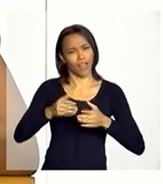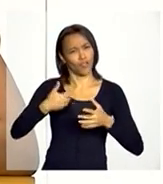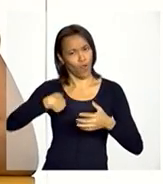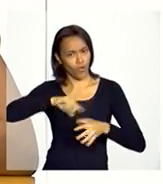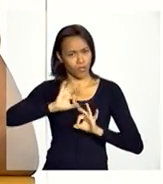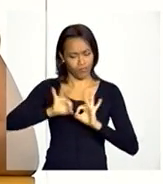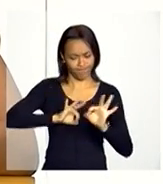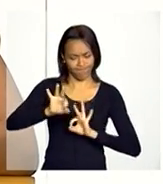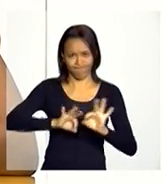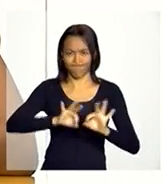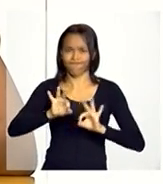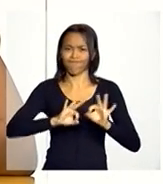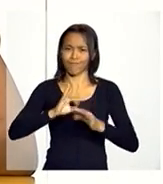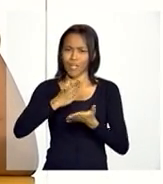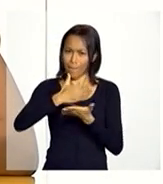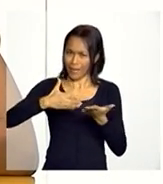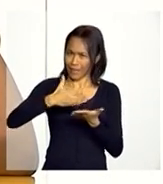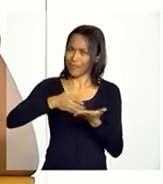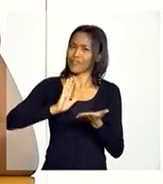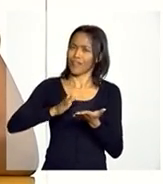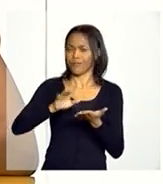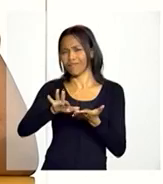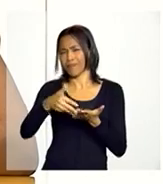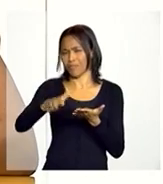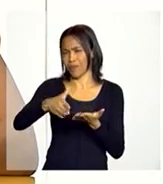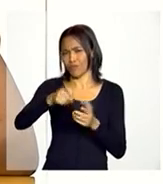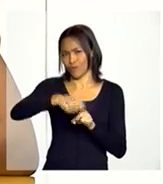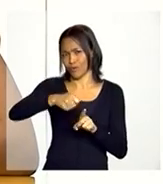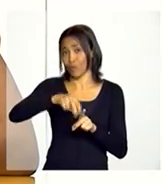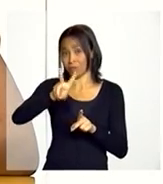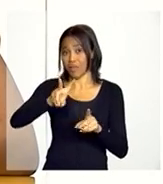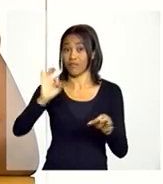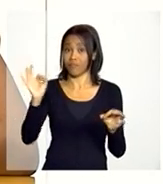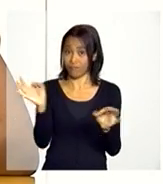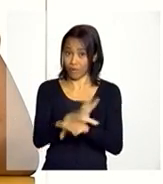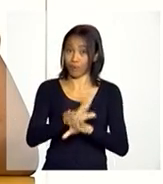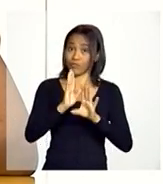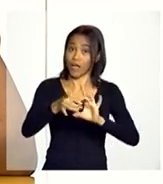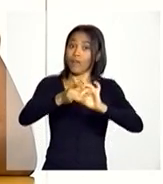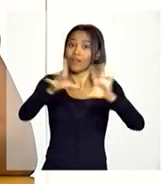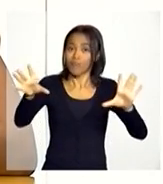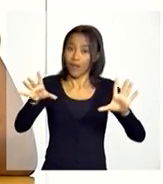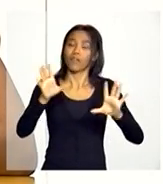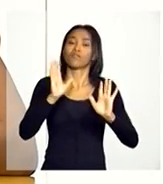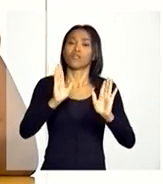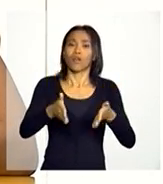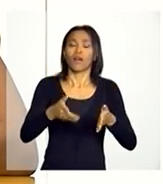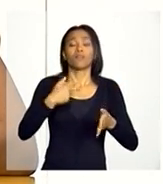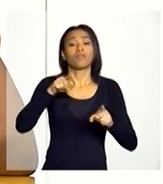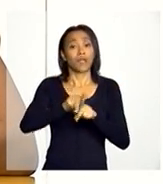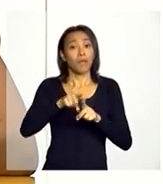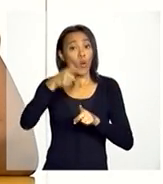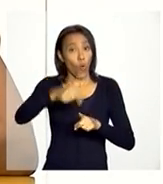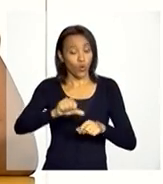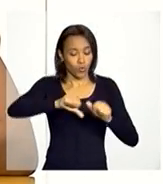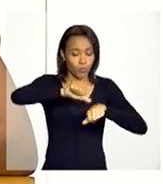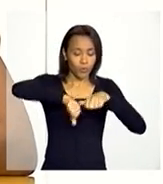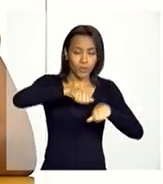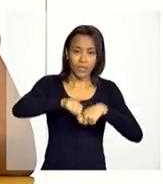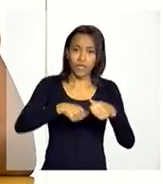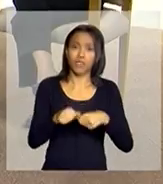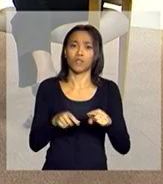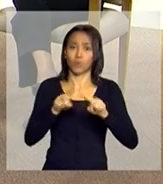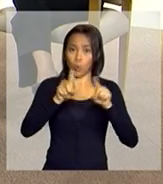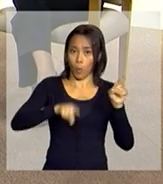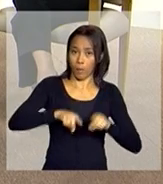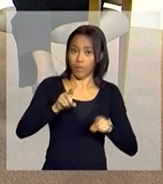desenvolvimento estamos na metade acredito que daqui uns dois meses ele já Deva estar liberado estamos reformulando o do plano de ação